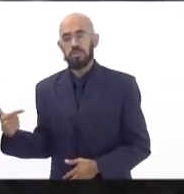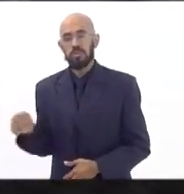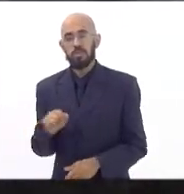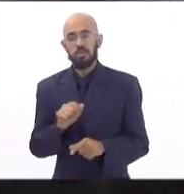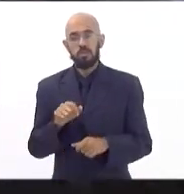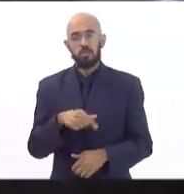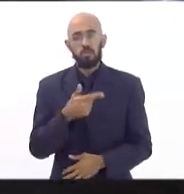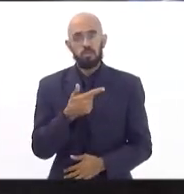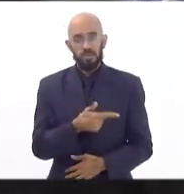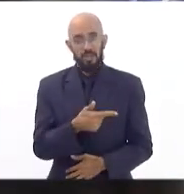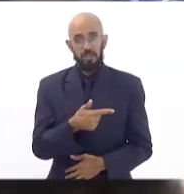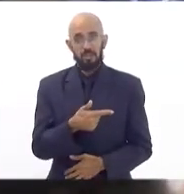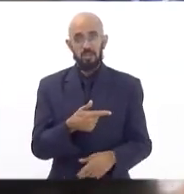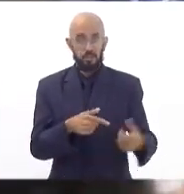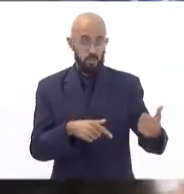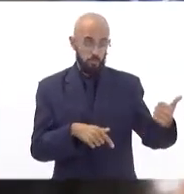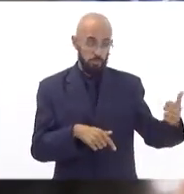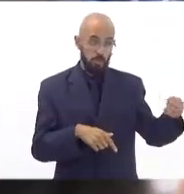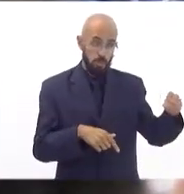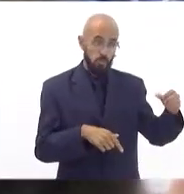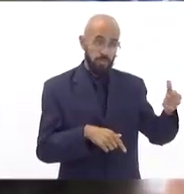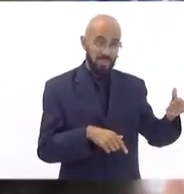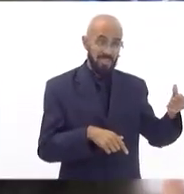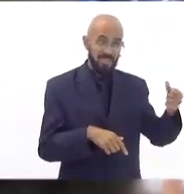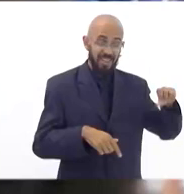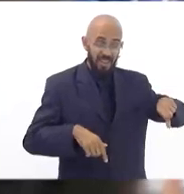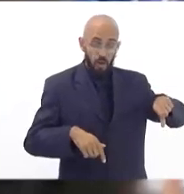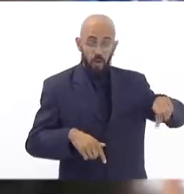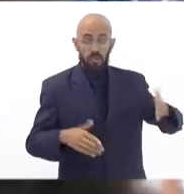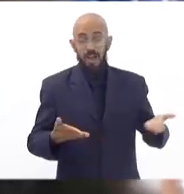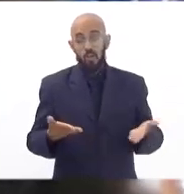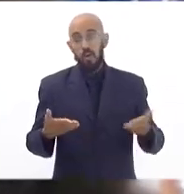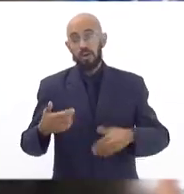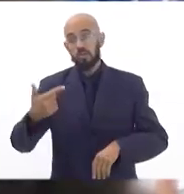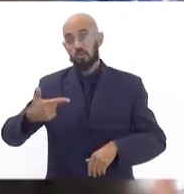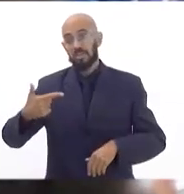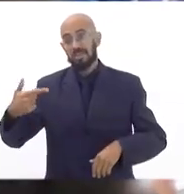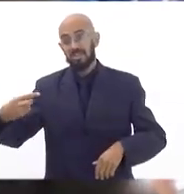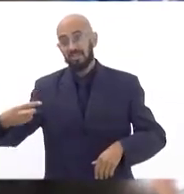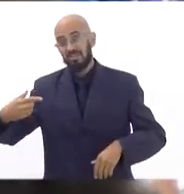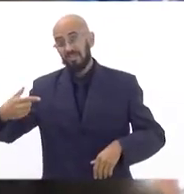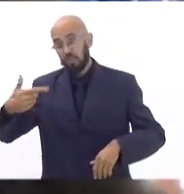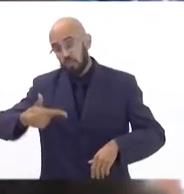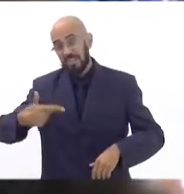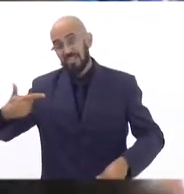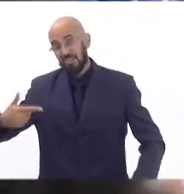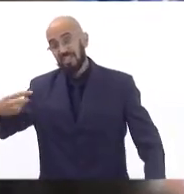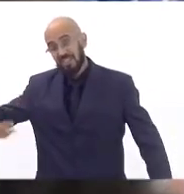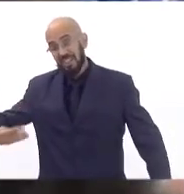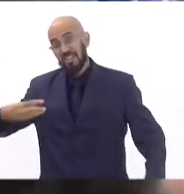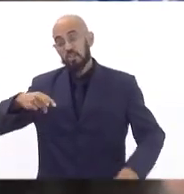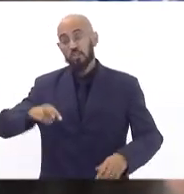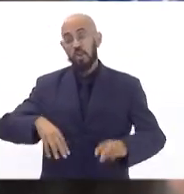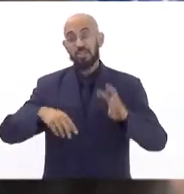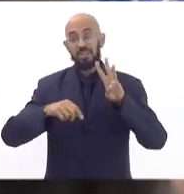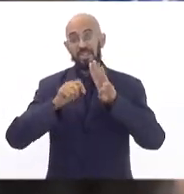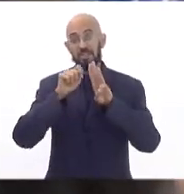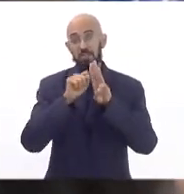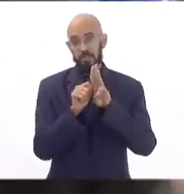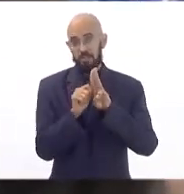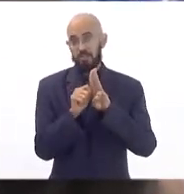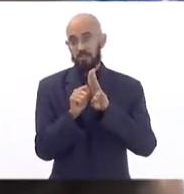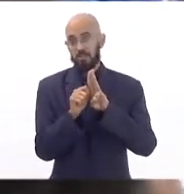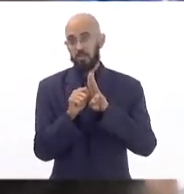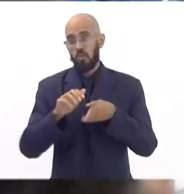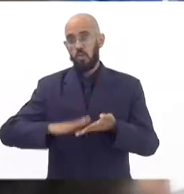223 tão de 1069 para 223 só agora descrever os meses o custo do